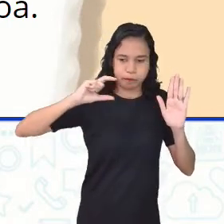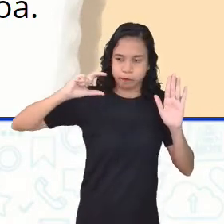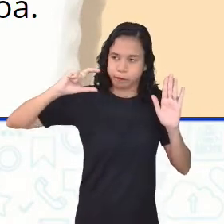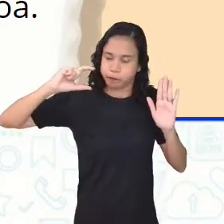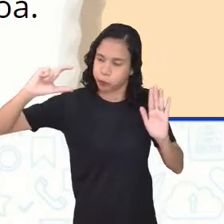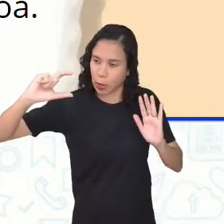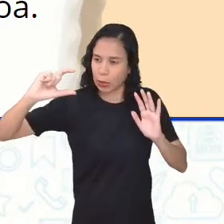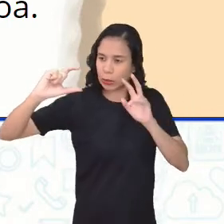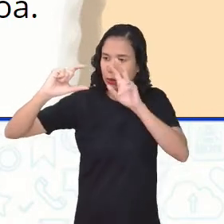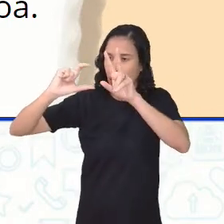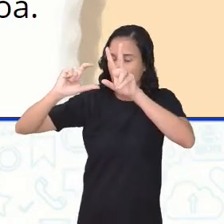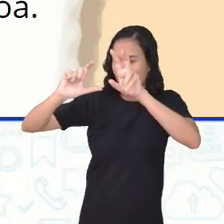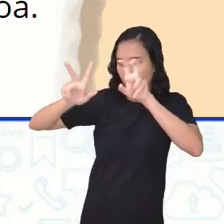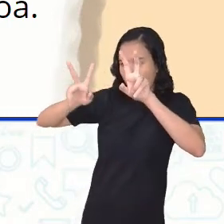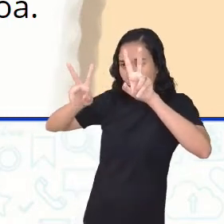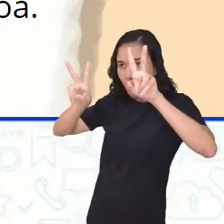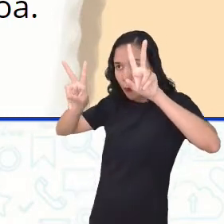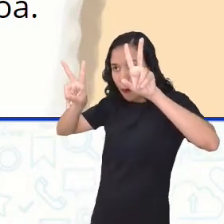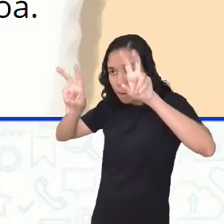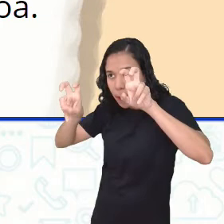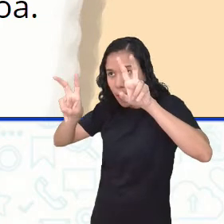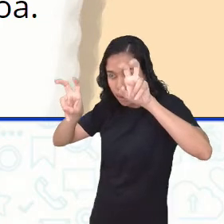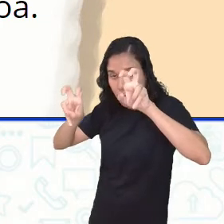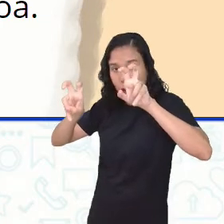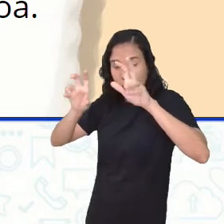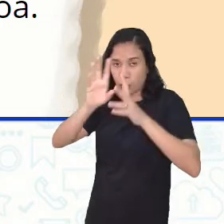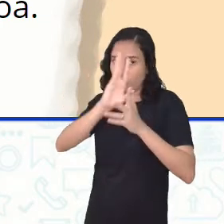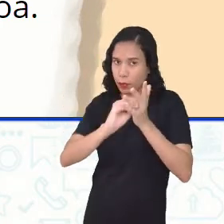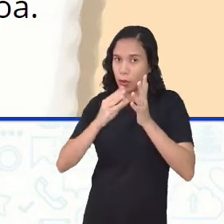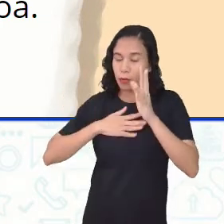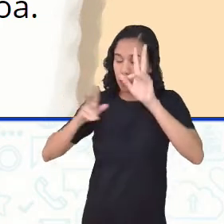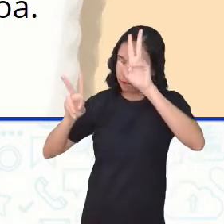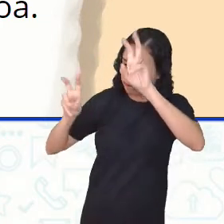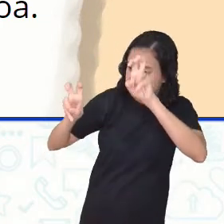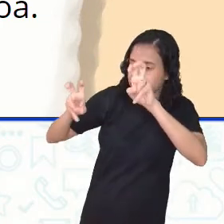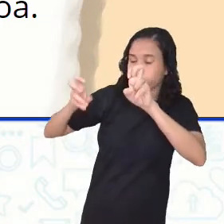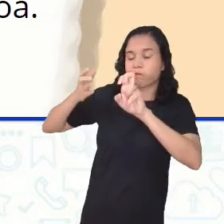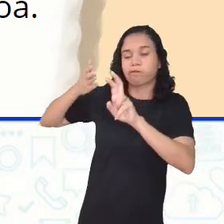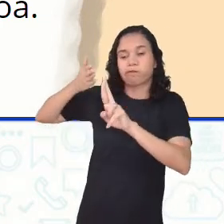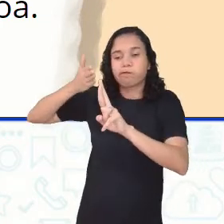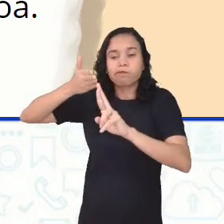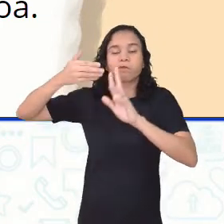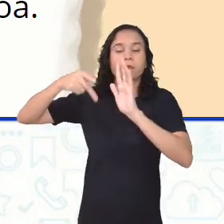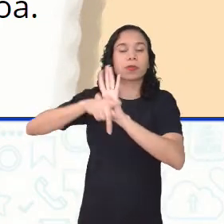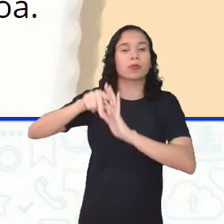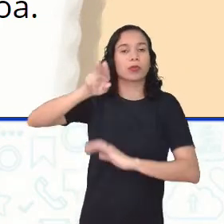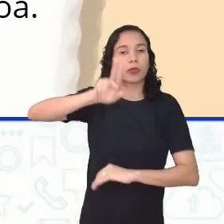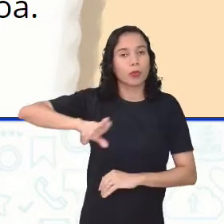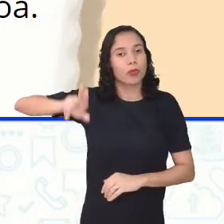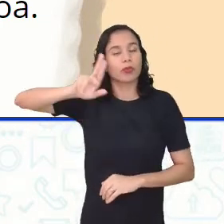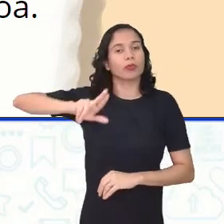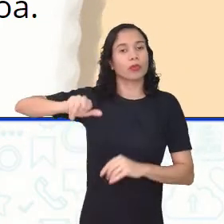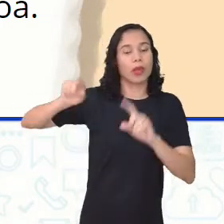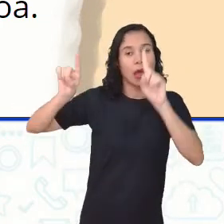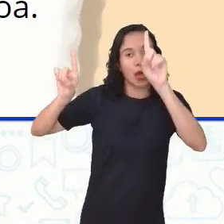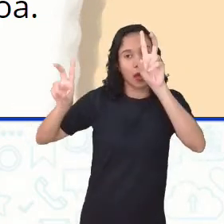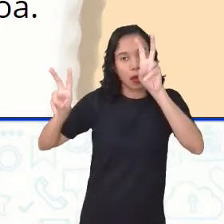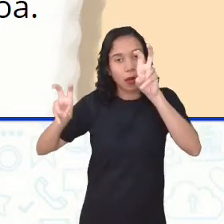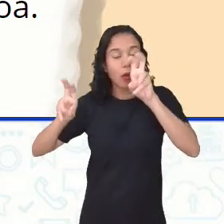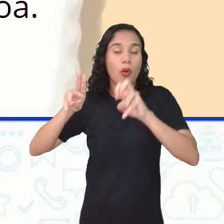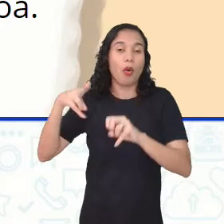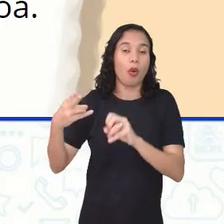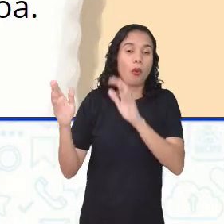recortar parte do texto dela, vou copiar no meu, fazendo as devidas referências, colocando aspas,